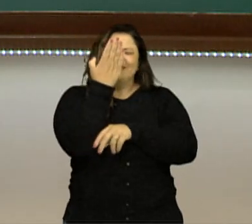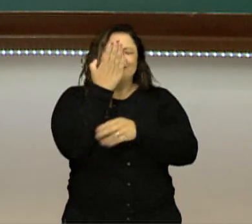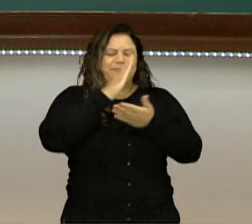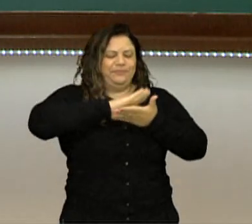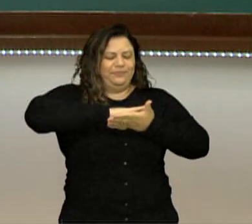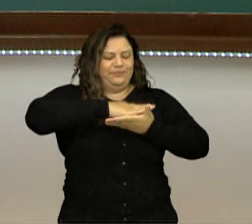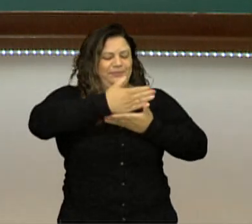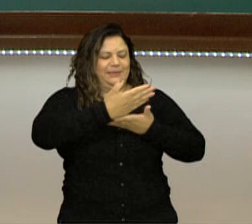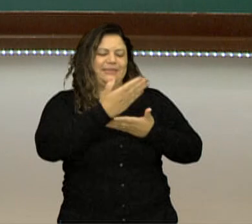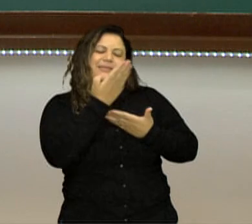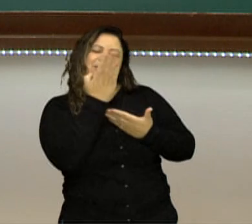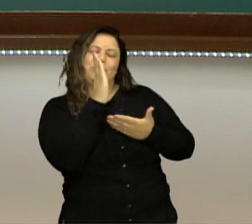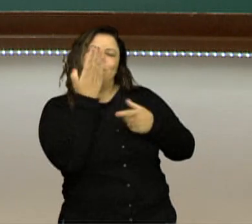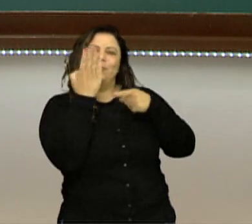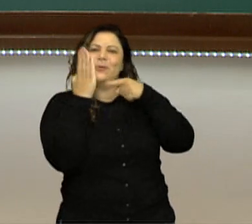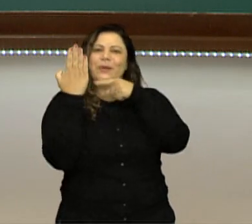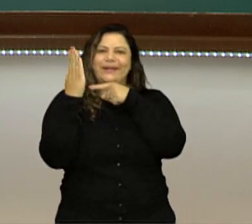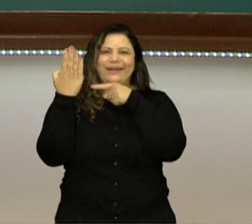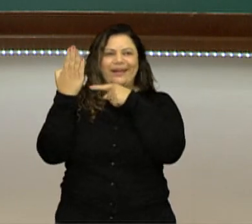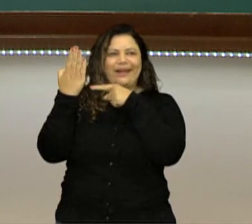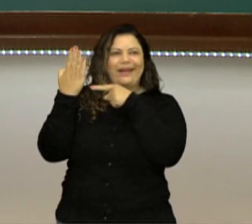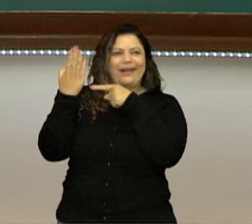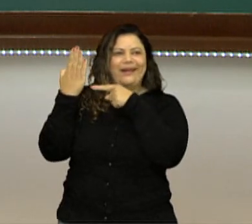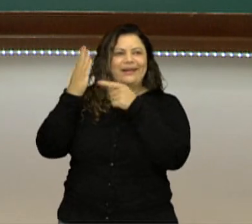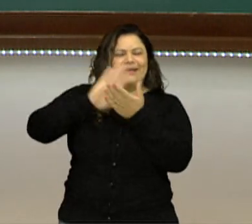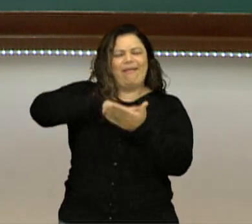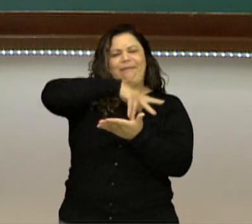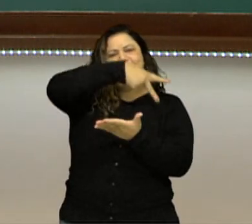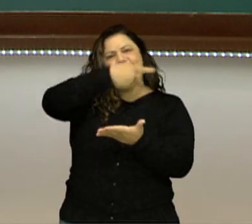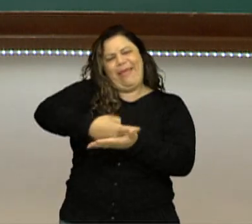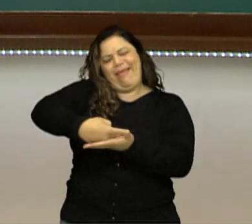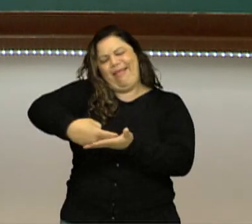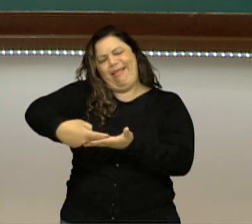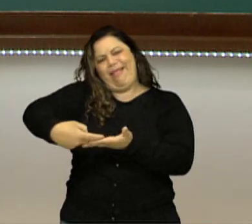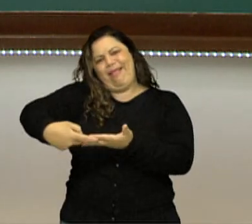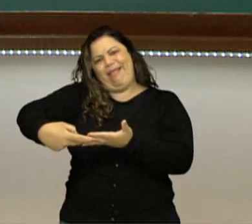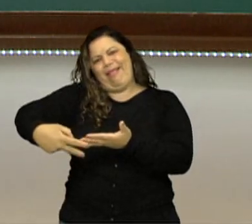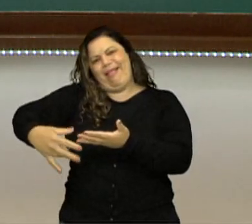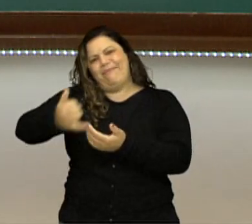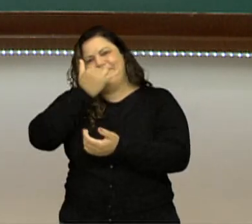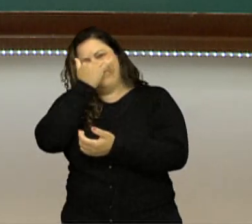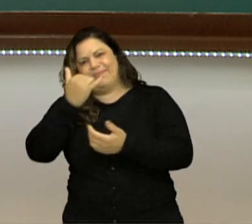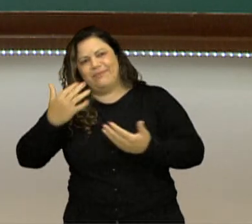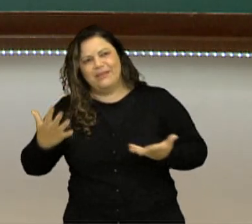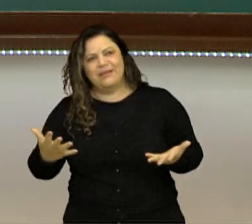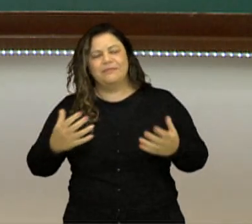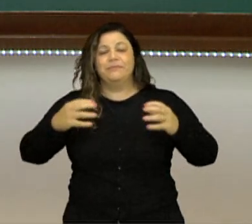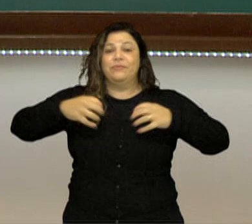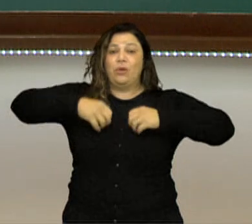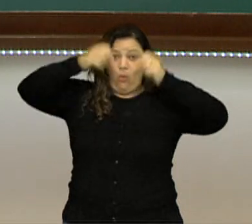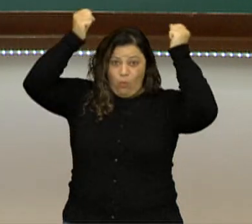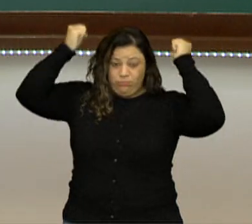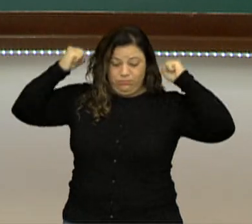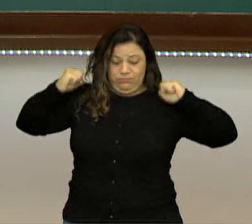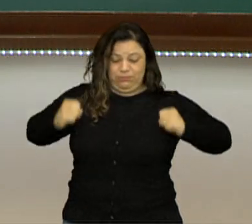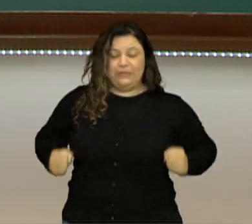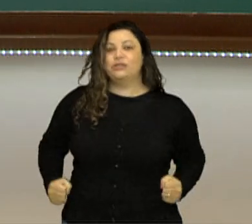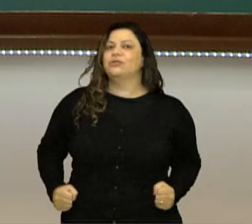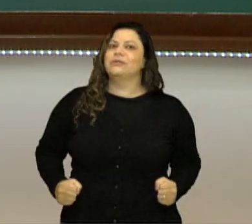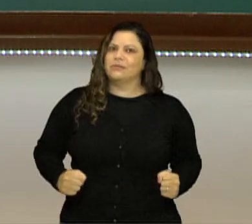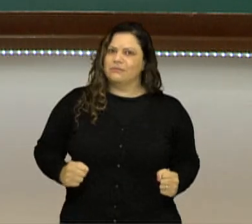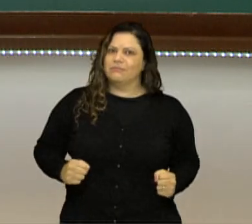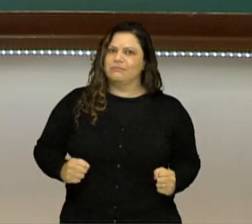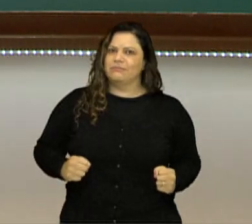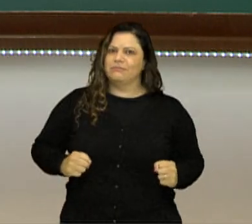vou olhar. Escorregar e se machucar. Vestir-se. Então são